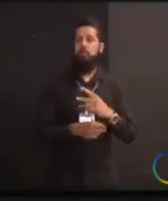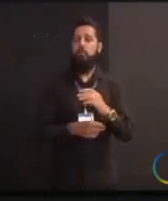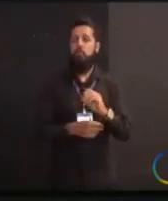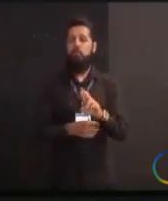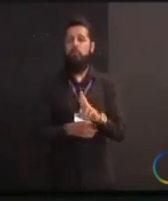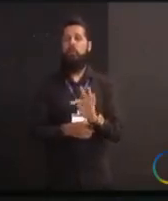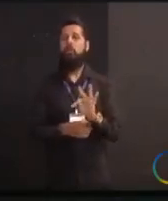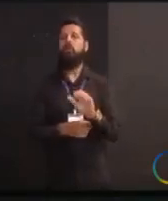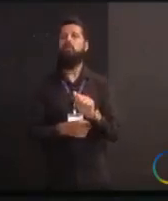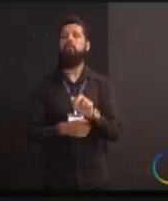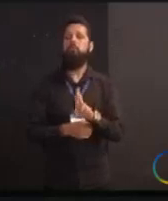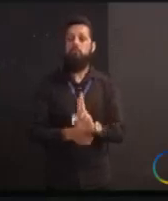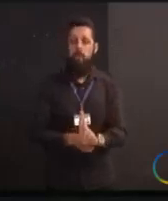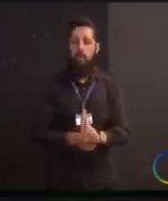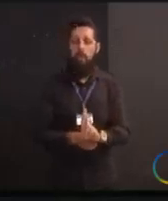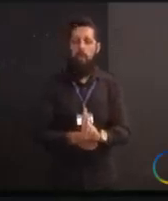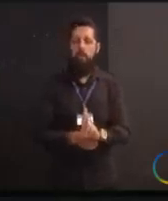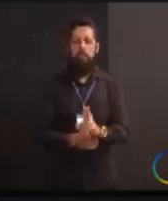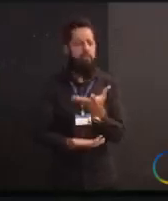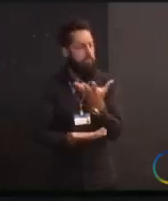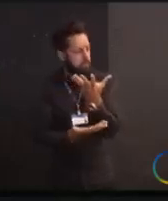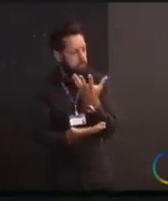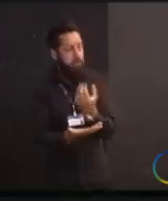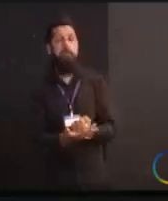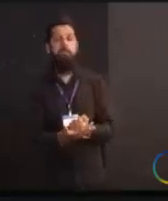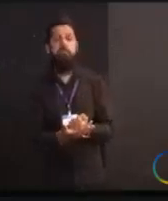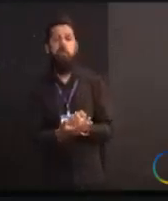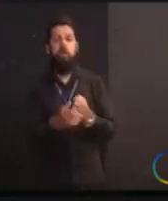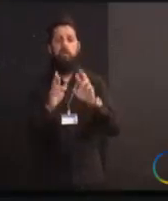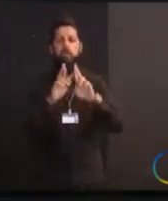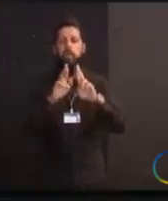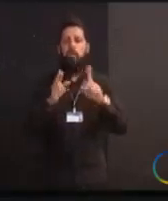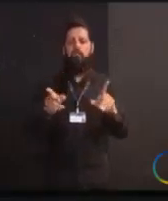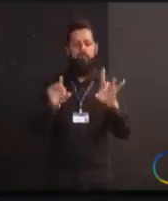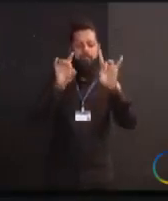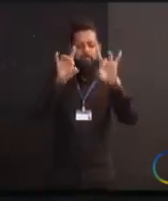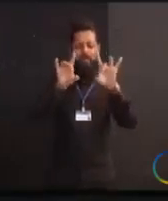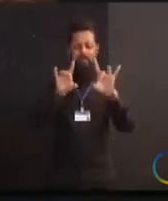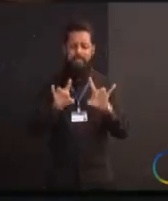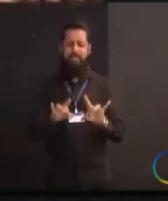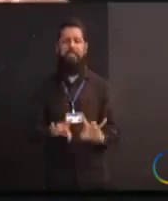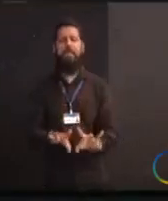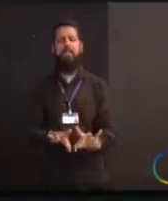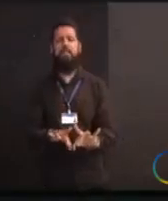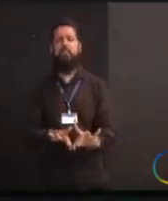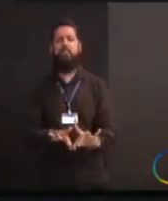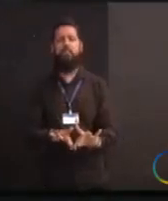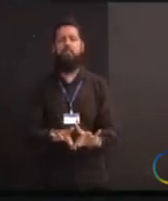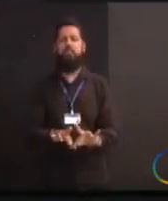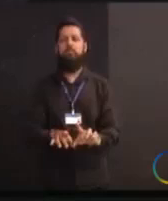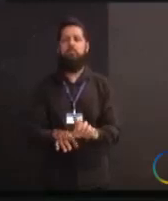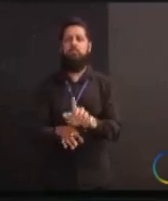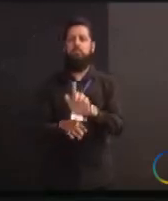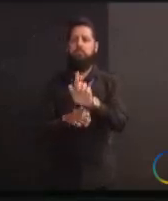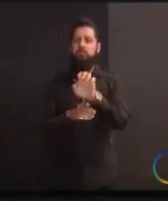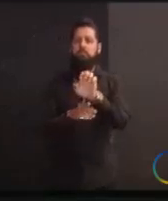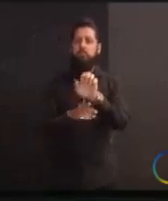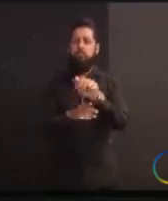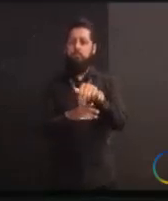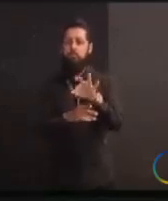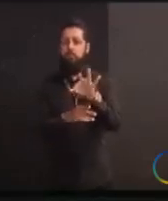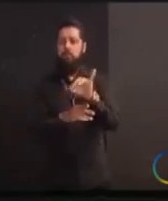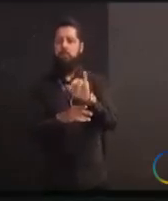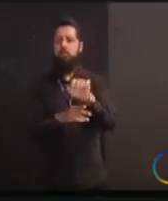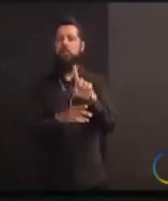Reconhecendo as diferenças de cada um. Gentileza é tema do nosso próximo Festival de Luz,